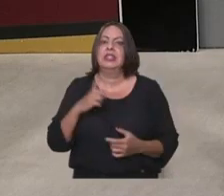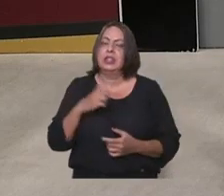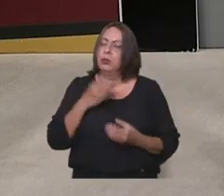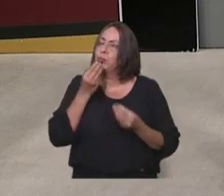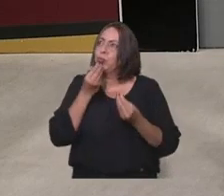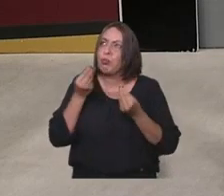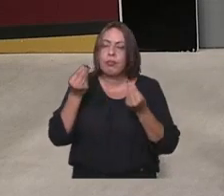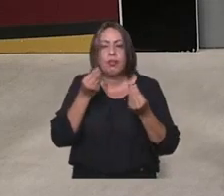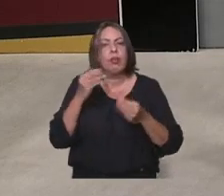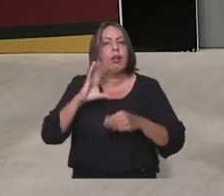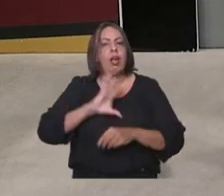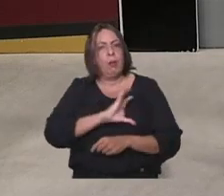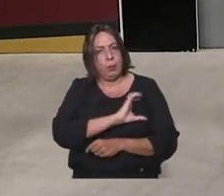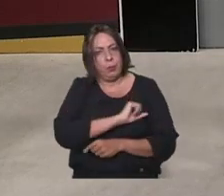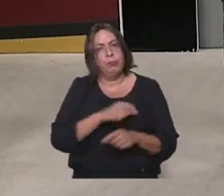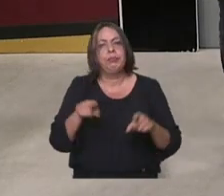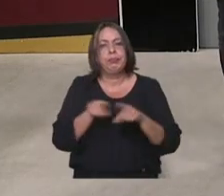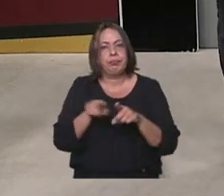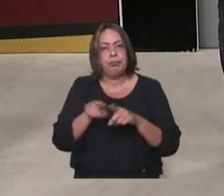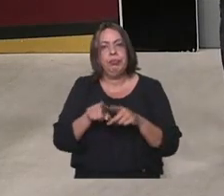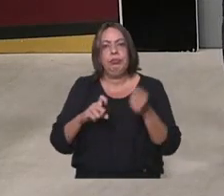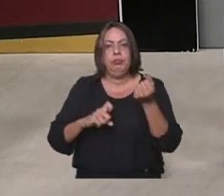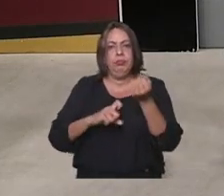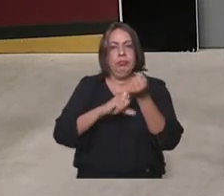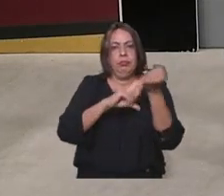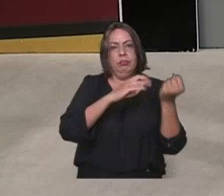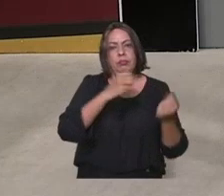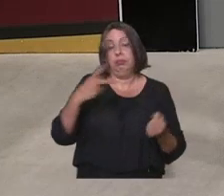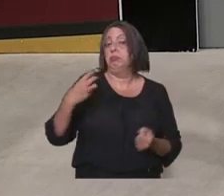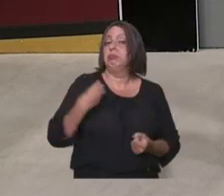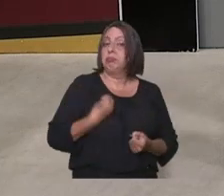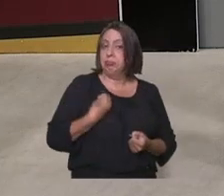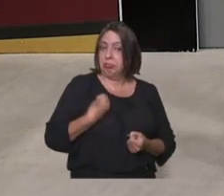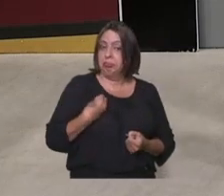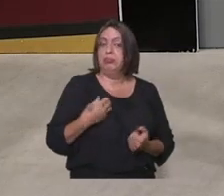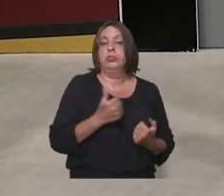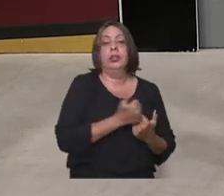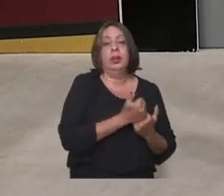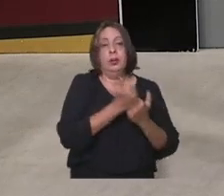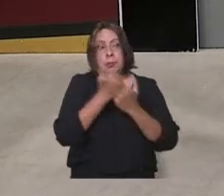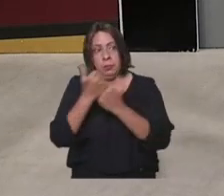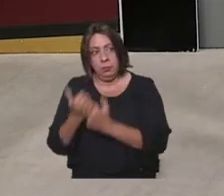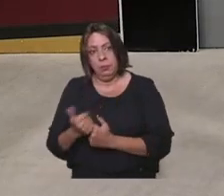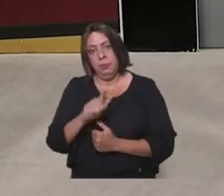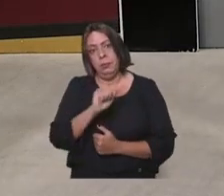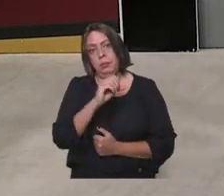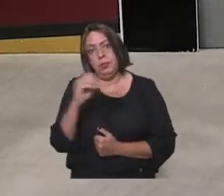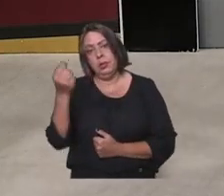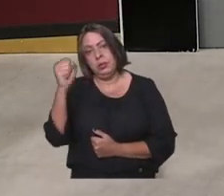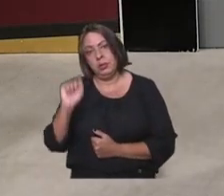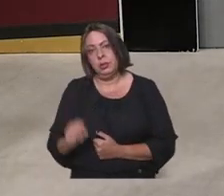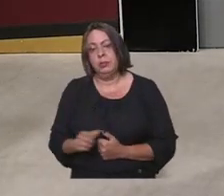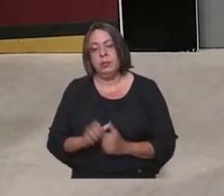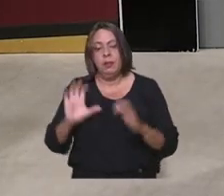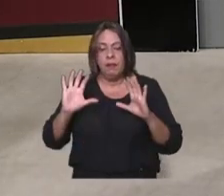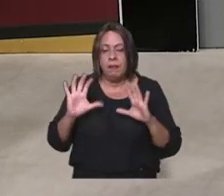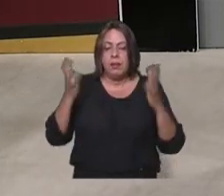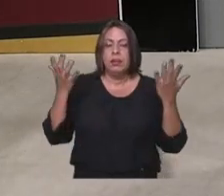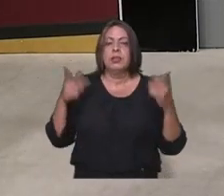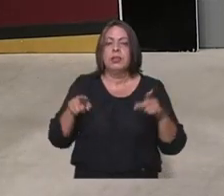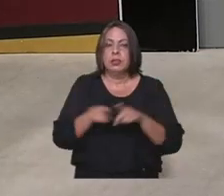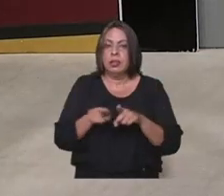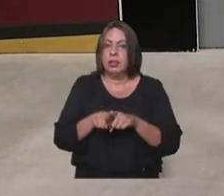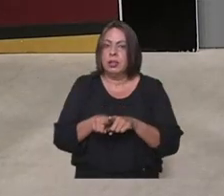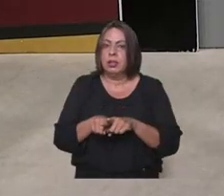sabor e muito amor, como eu disse no início, né? E o CajuCap sempre presente, apoiando todas as ações aí do GAC Sergipe. Pois é, festa do GAC e